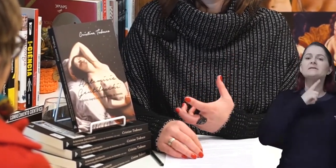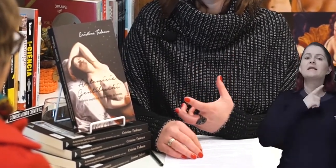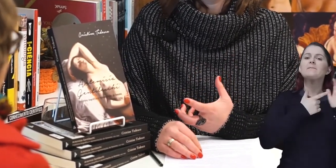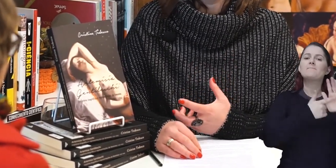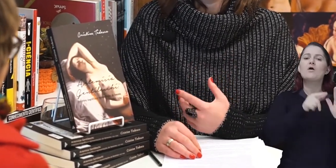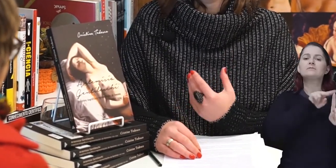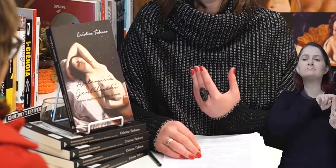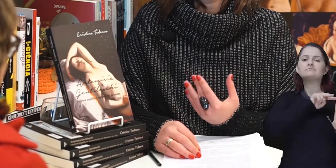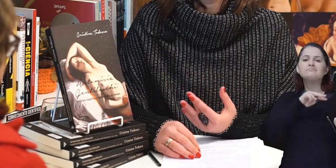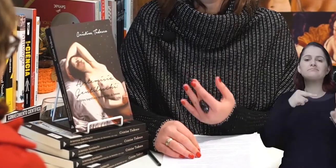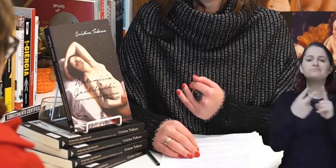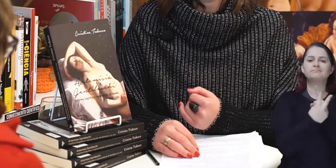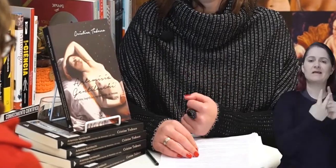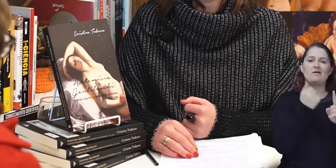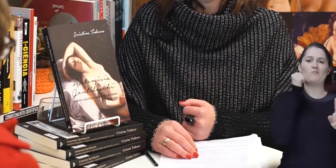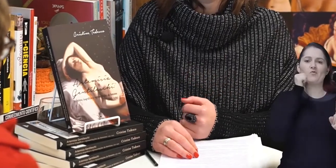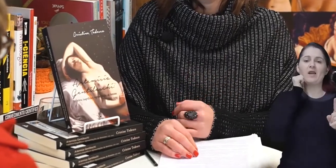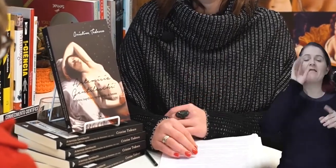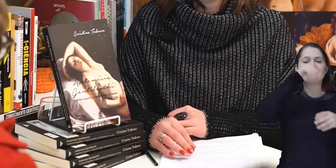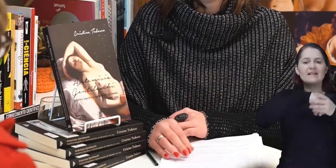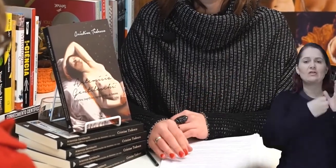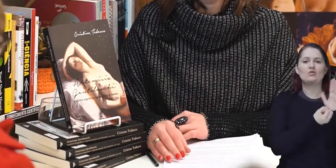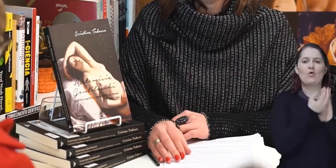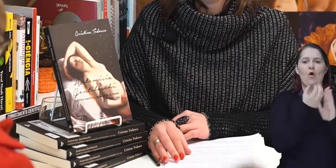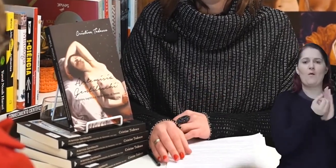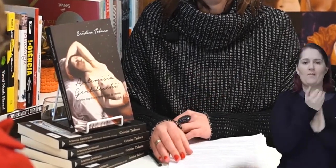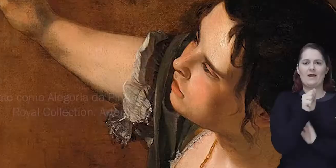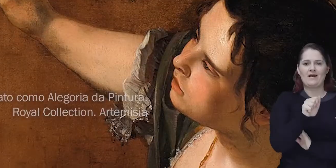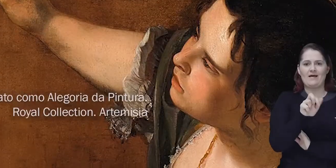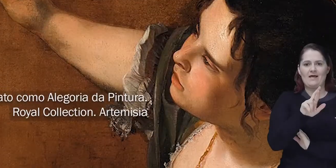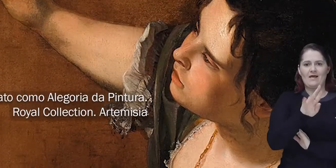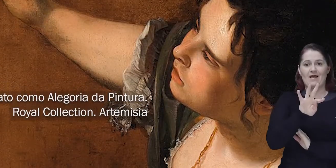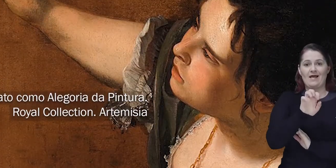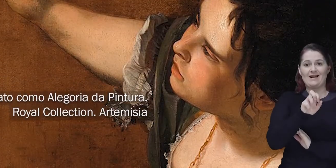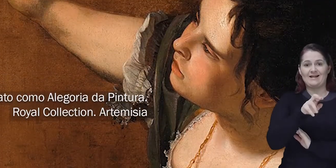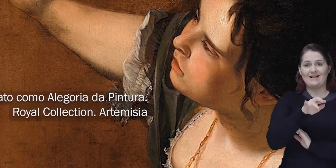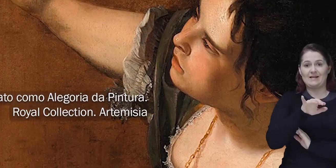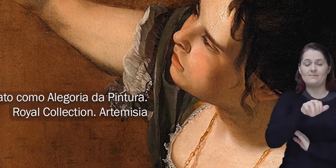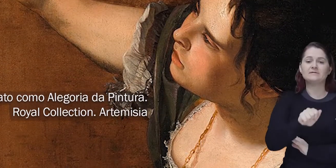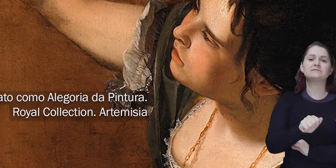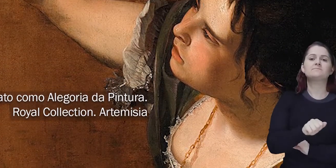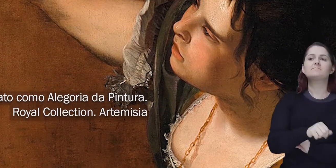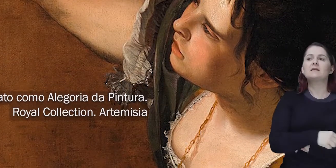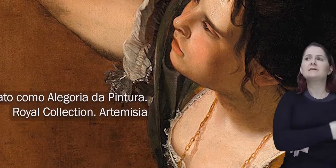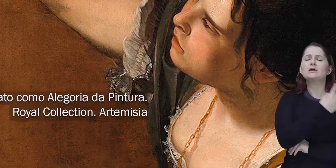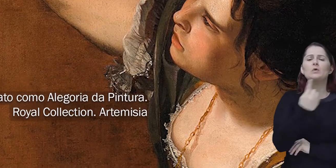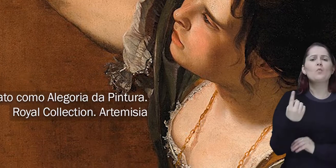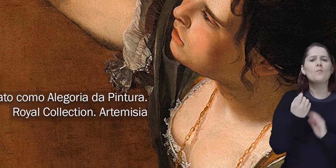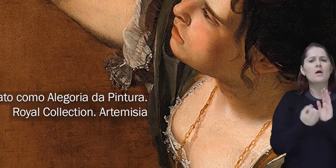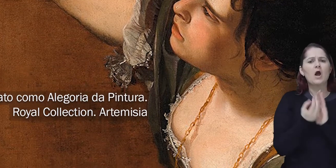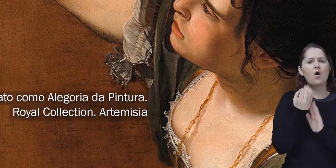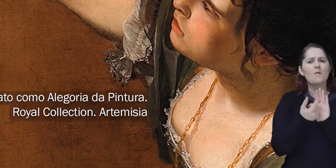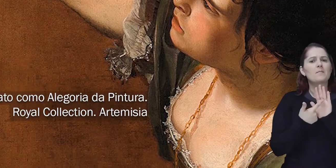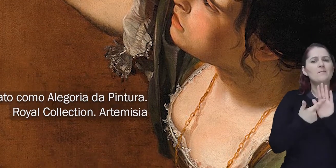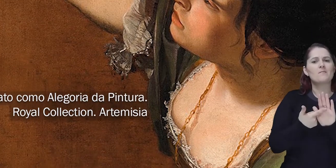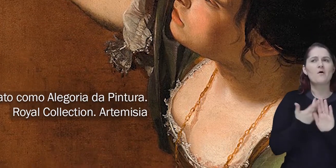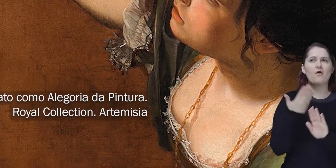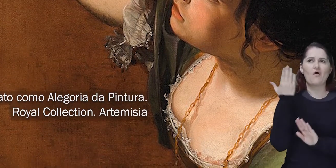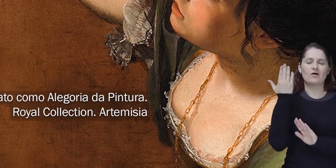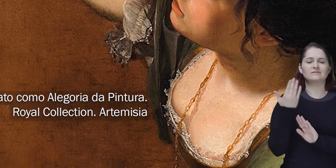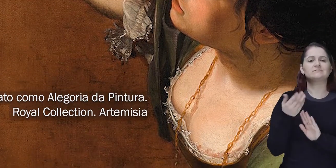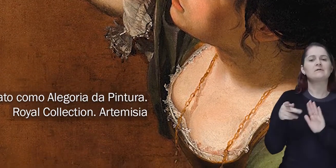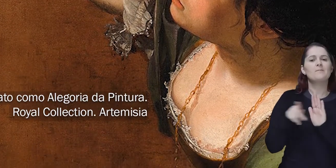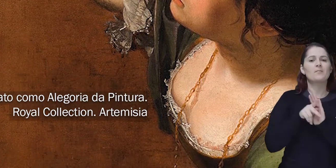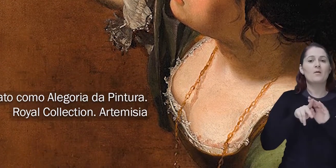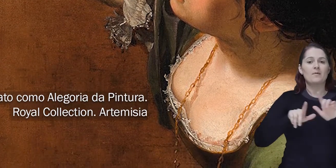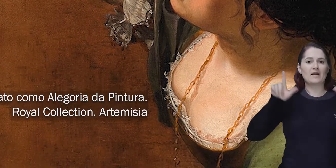facetas do feminino representados na obra da Artemisia Gentileschi. Uma delas tem a ver com a própria alegoria da pintura, que em